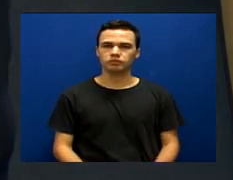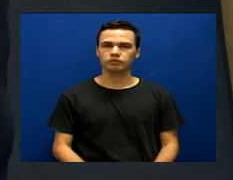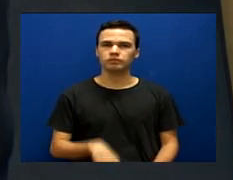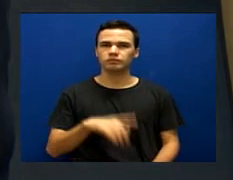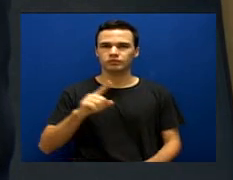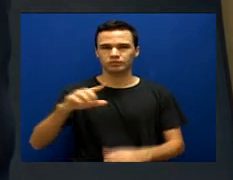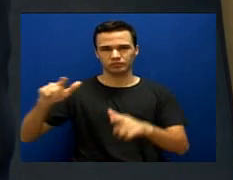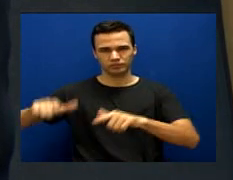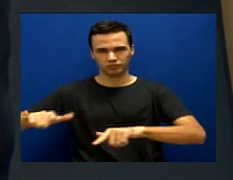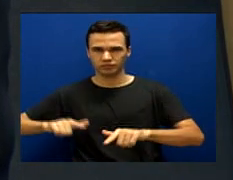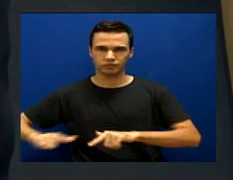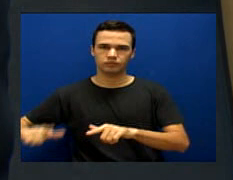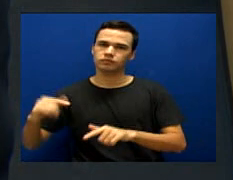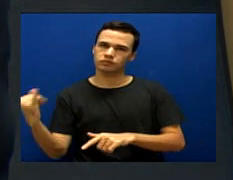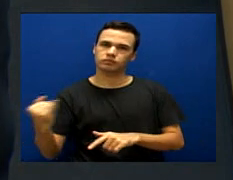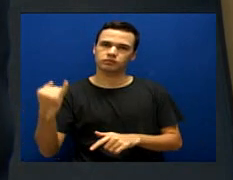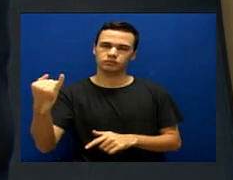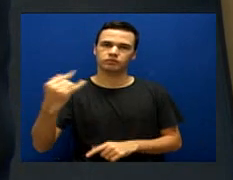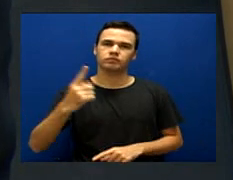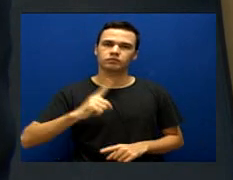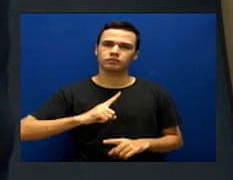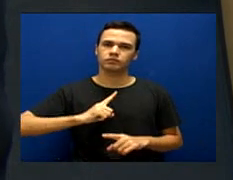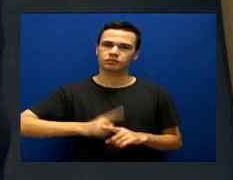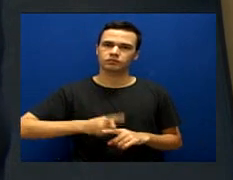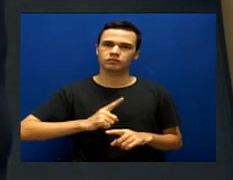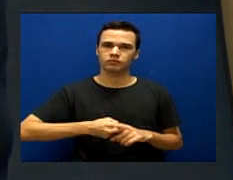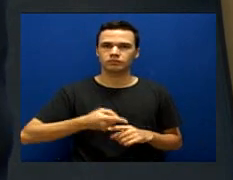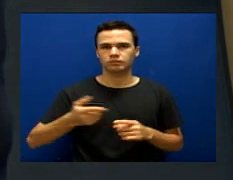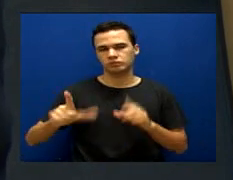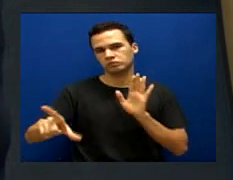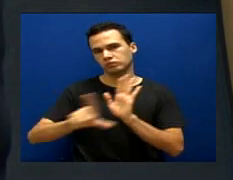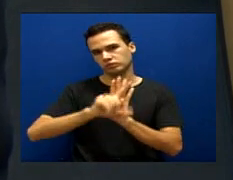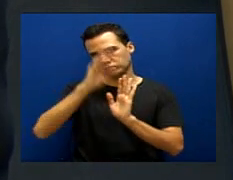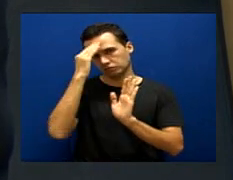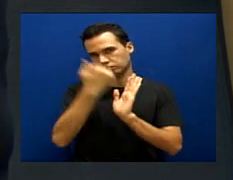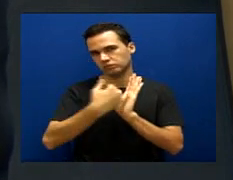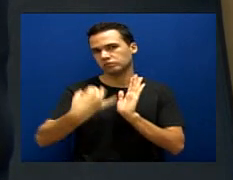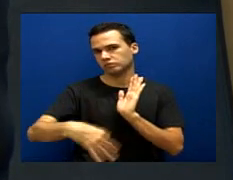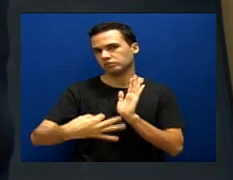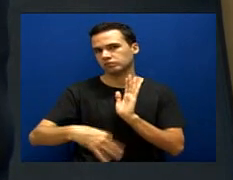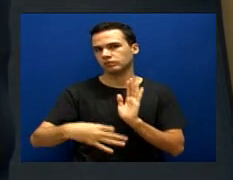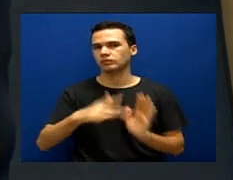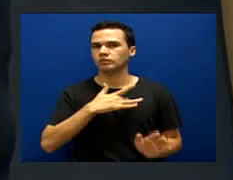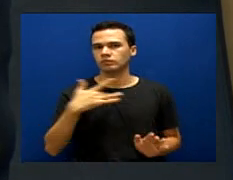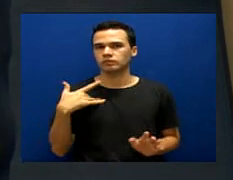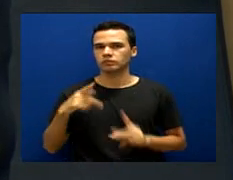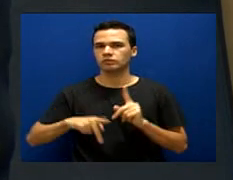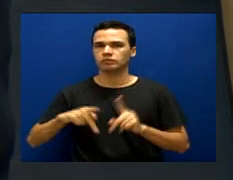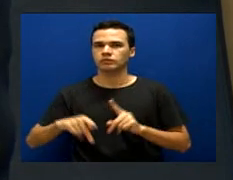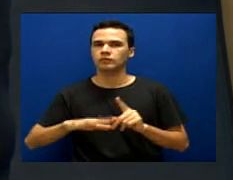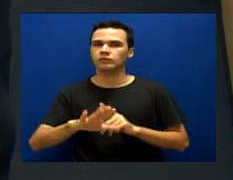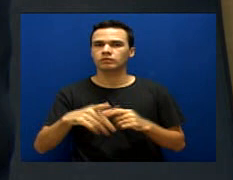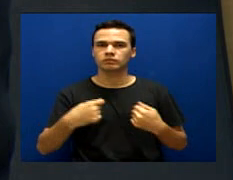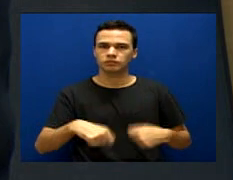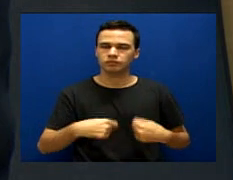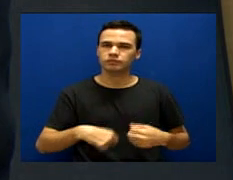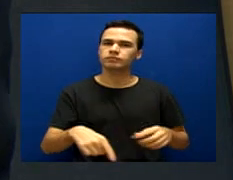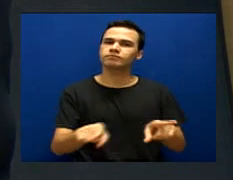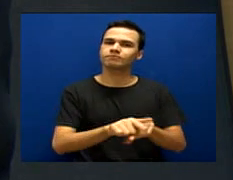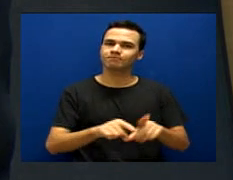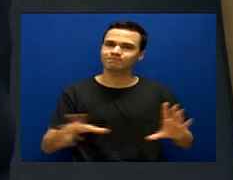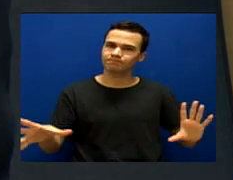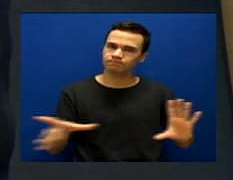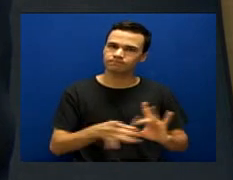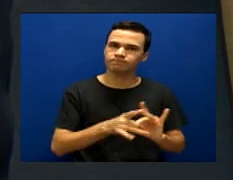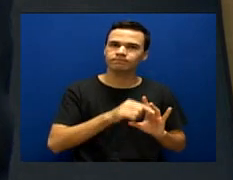de zoonoses é importante por causa da questão, né, já de ordem legal, aquela coisa toda de saúde pública, mas tem que ter conjuntamente também